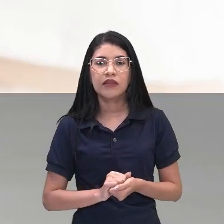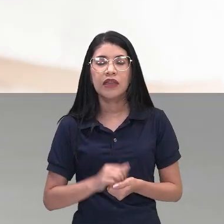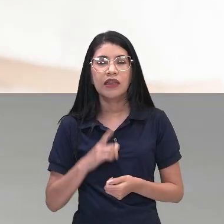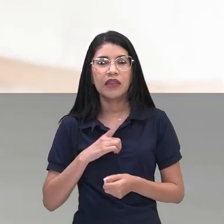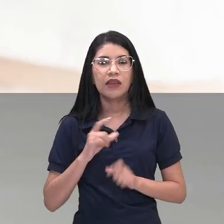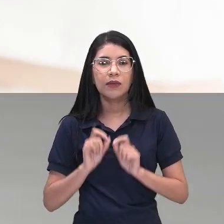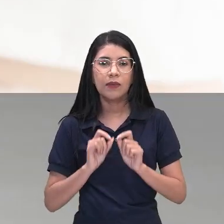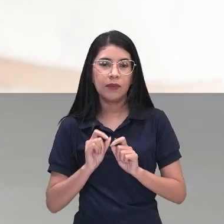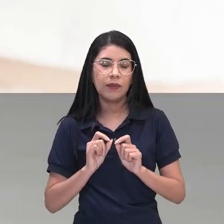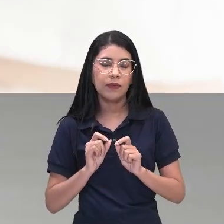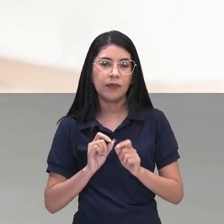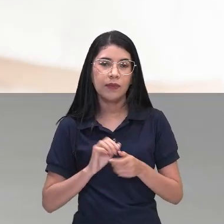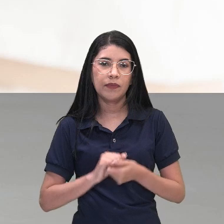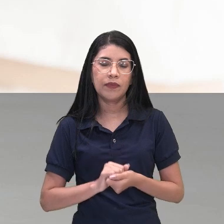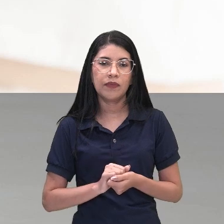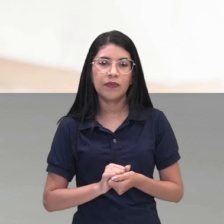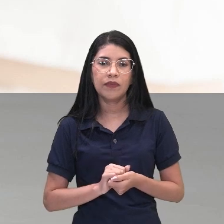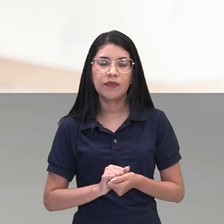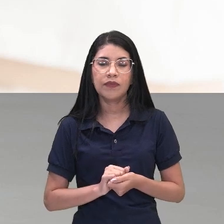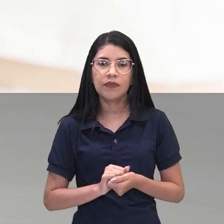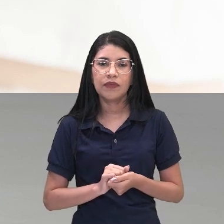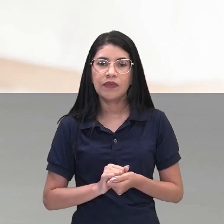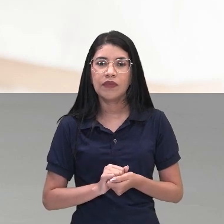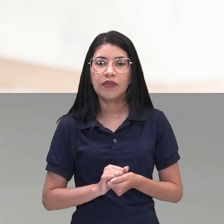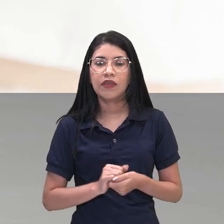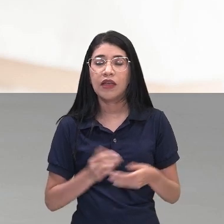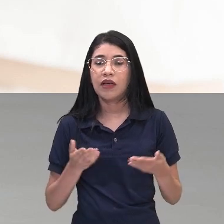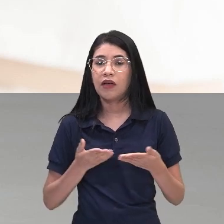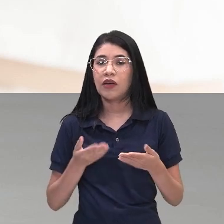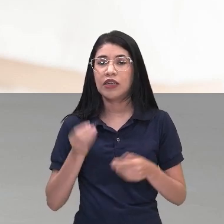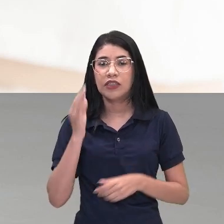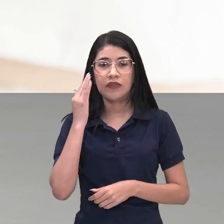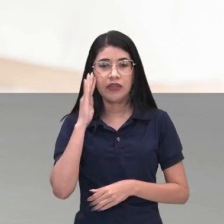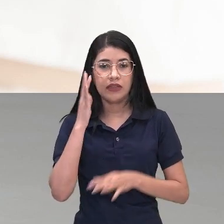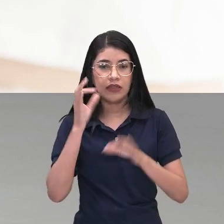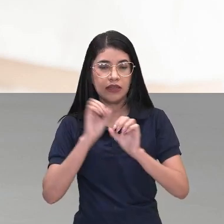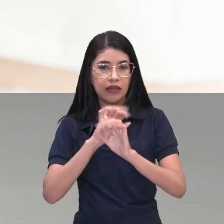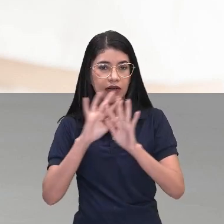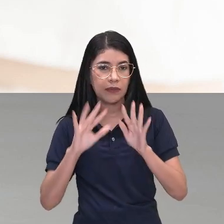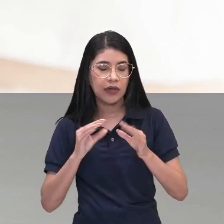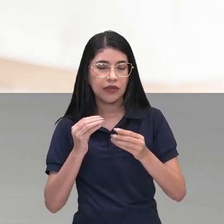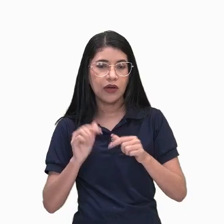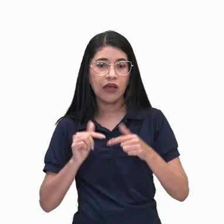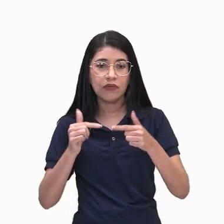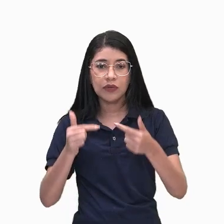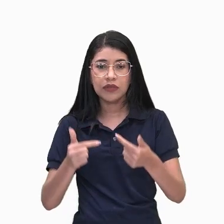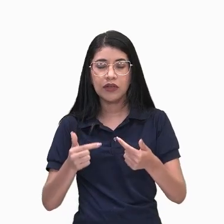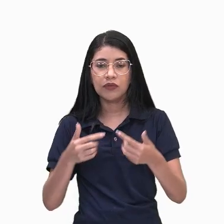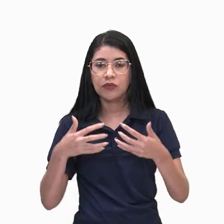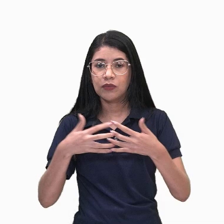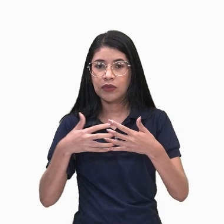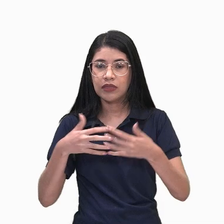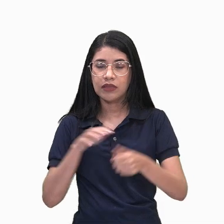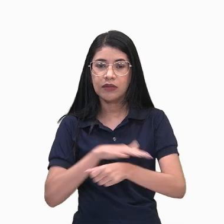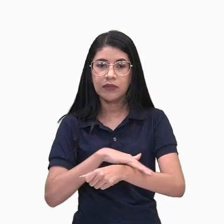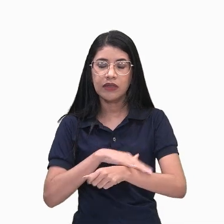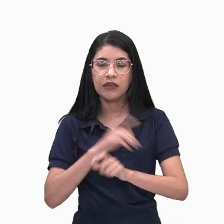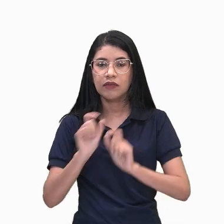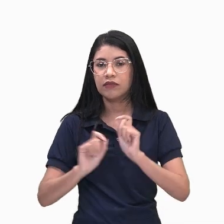suas características, como a gente pôde observar. Agora a gente vai entender quais as funções do tecido epitelial. Vamos